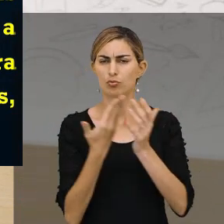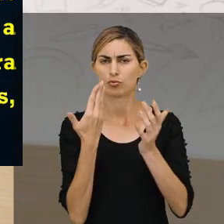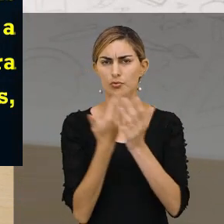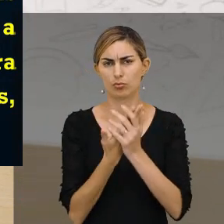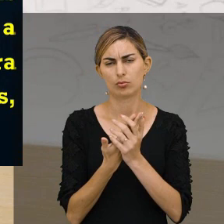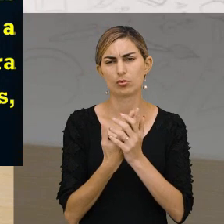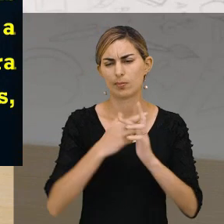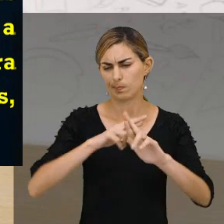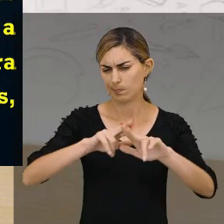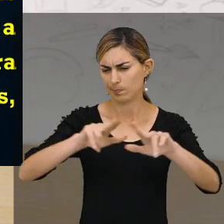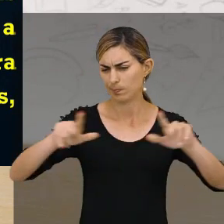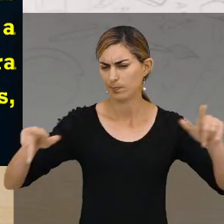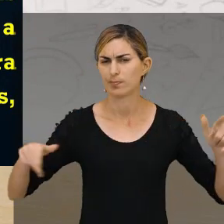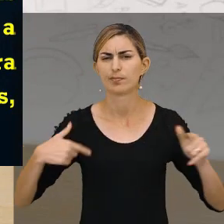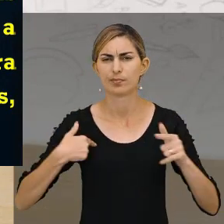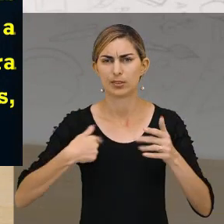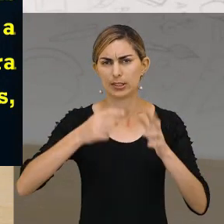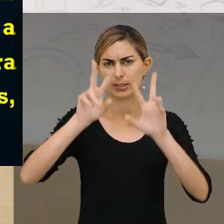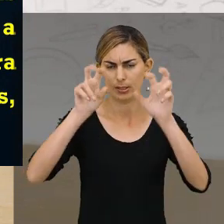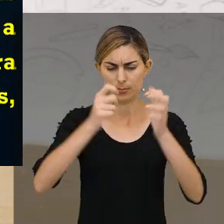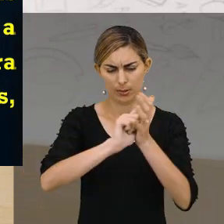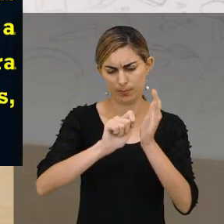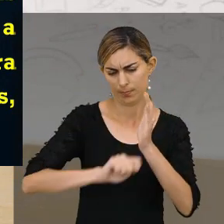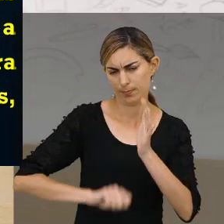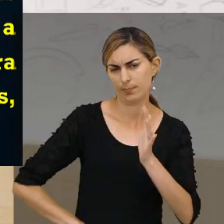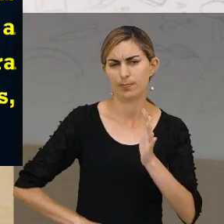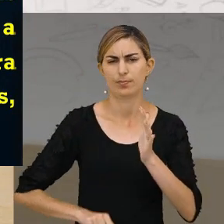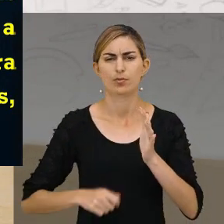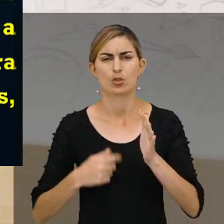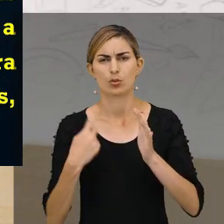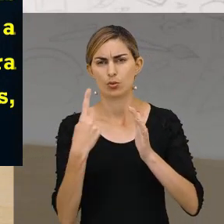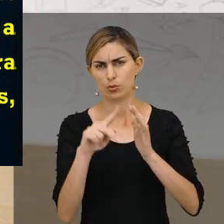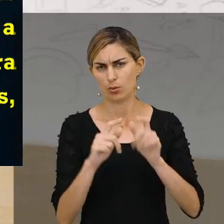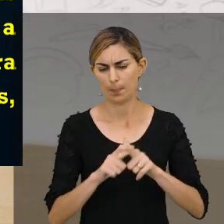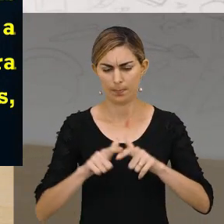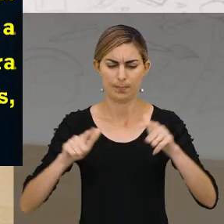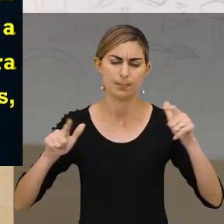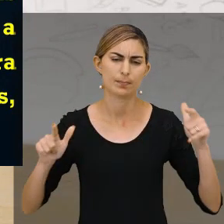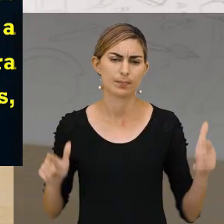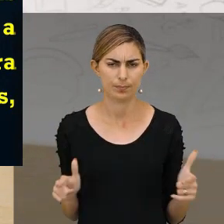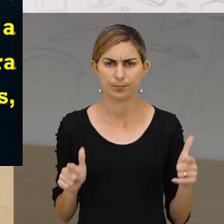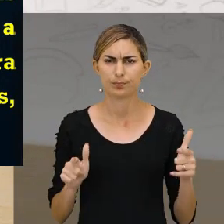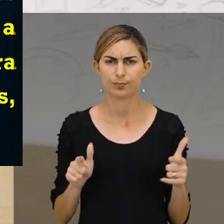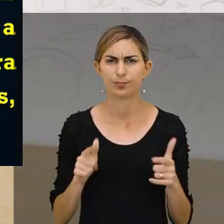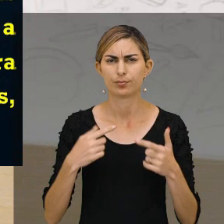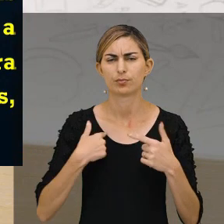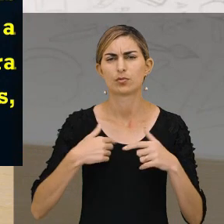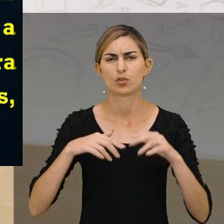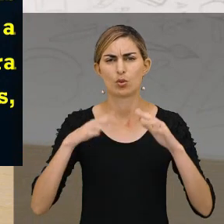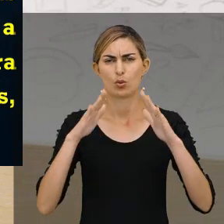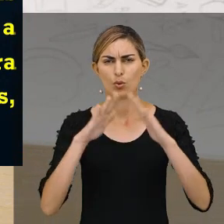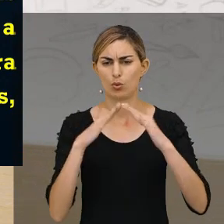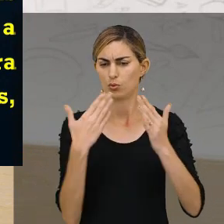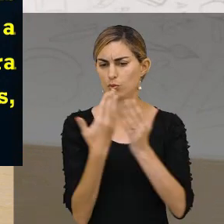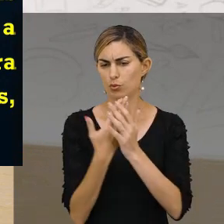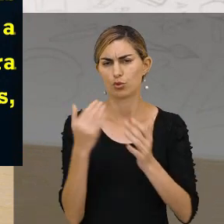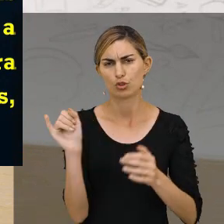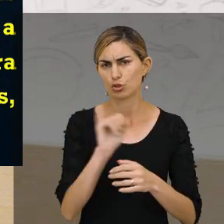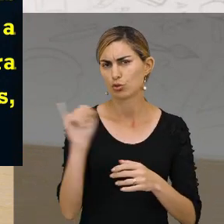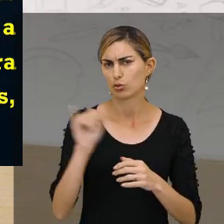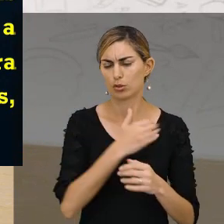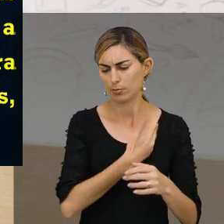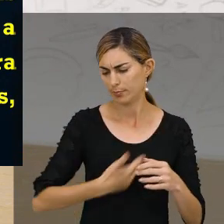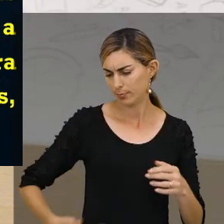de estudo de vários autores que preconizam, em sua maioria, como sendo uma instituição